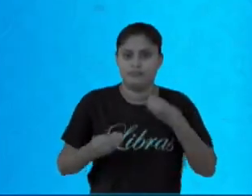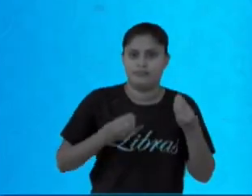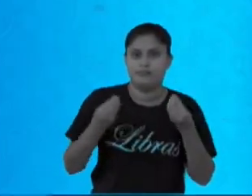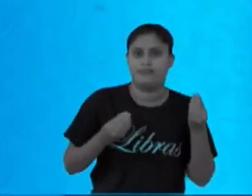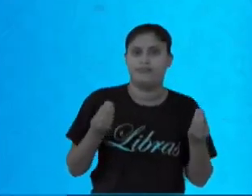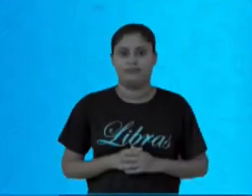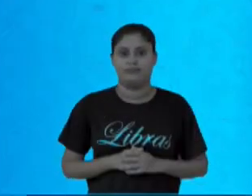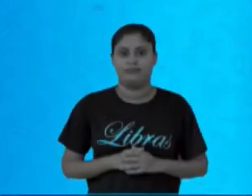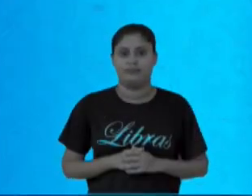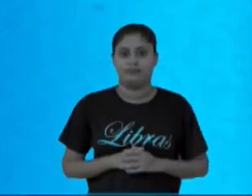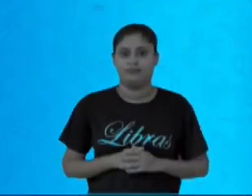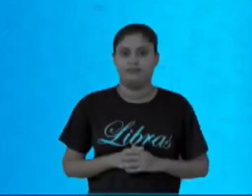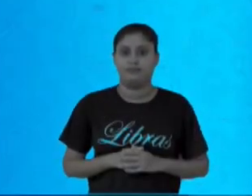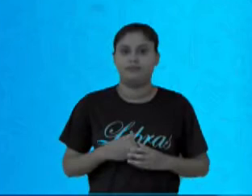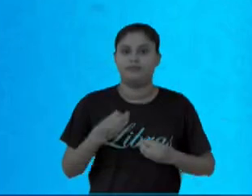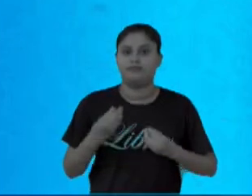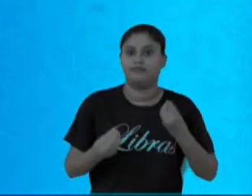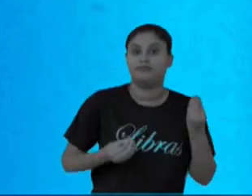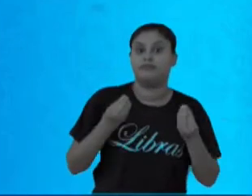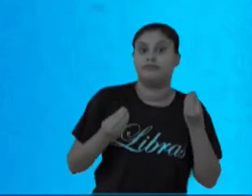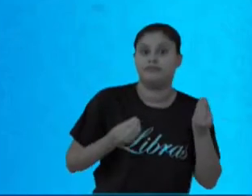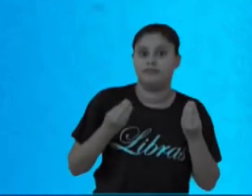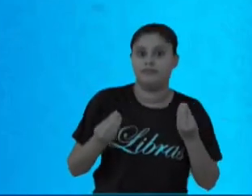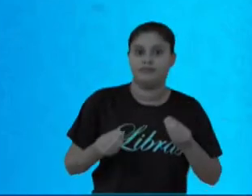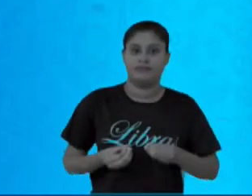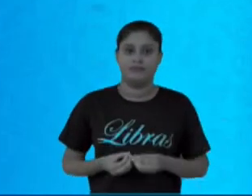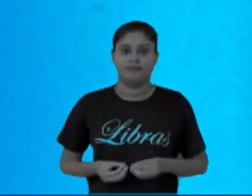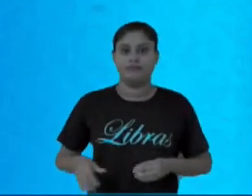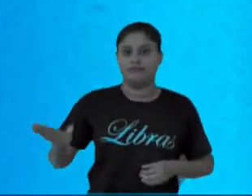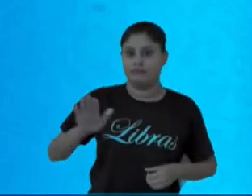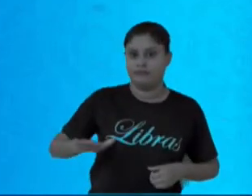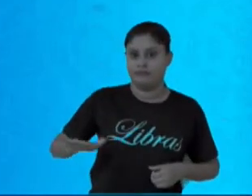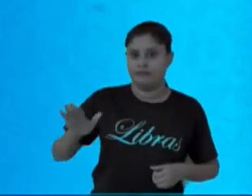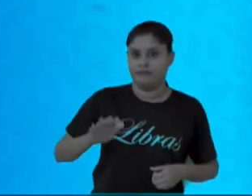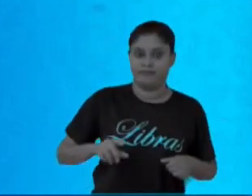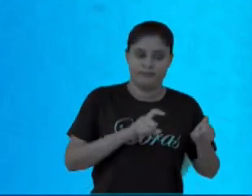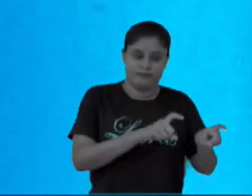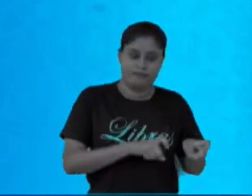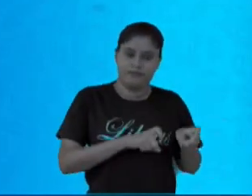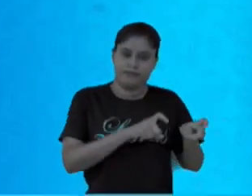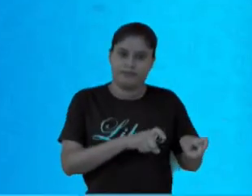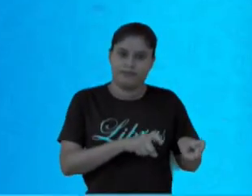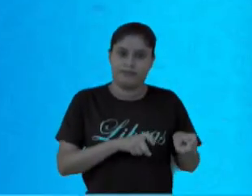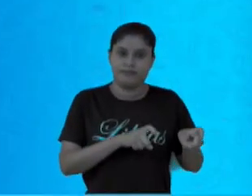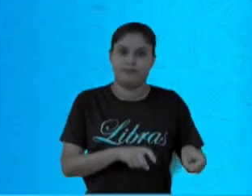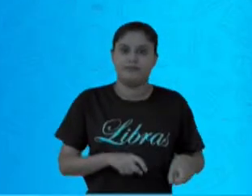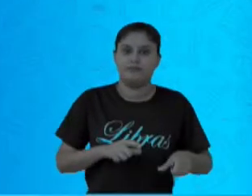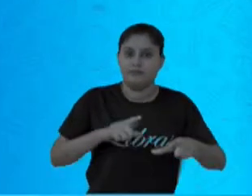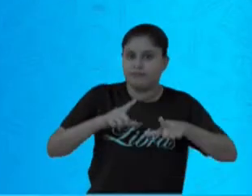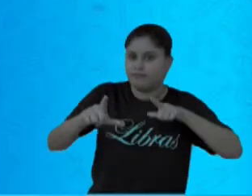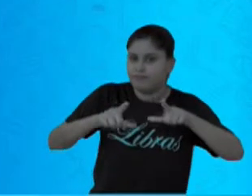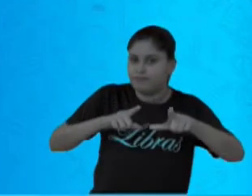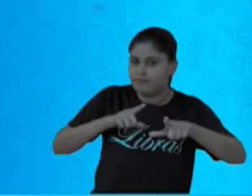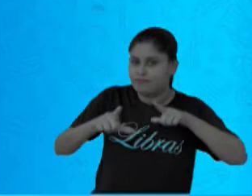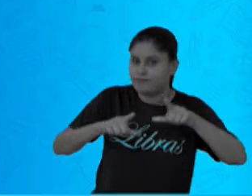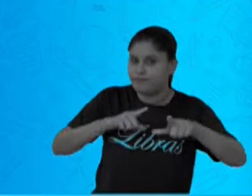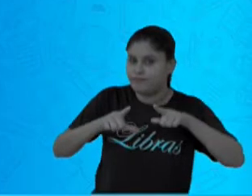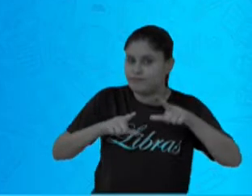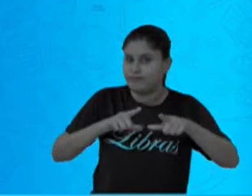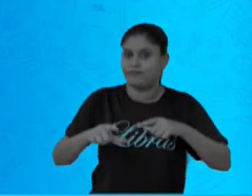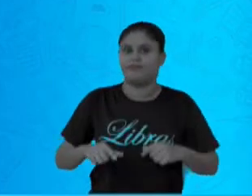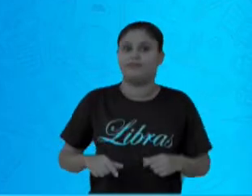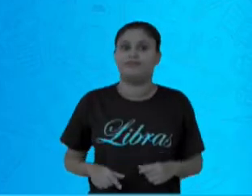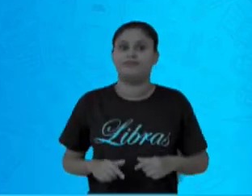acontece. Como eu falei com vocês, na zona rural existe, né, vários tipos de trabalho, mas hoje nós iremos falar